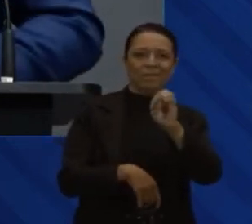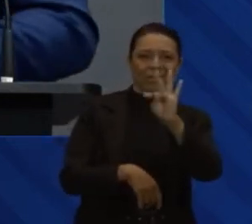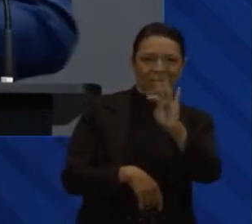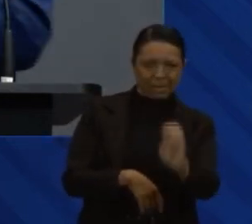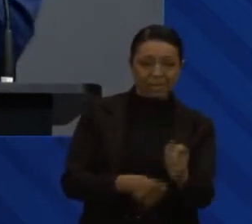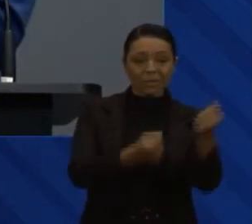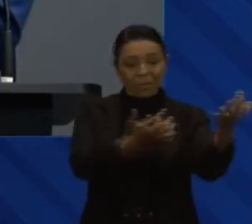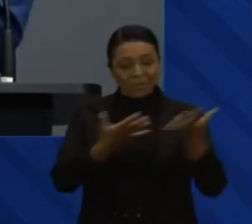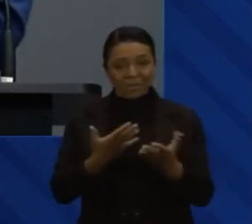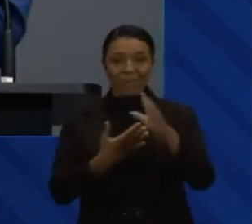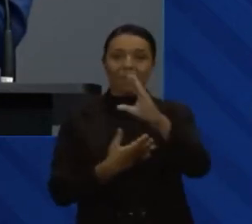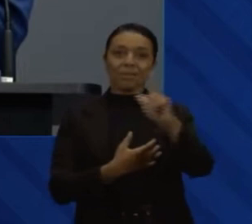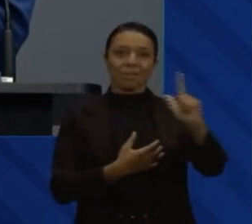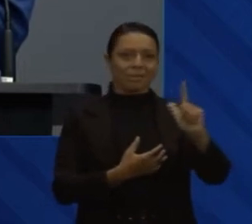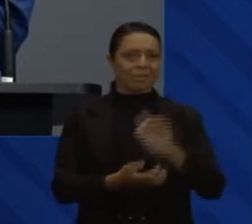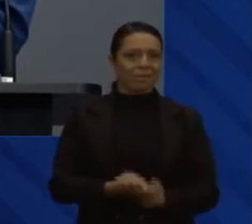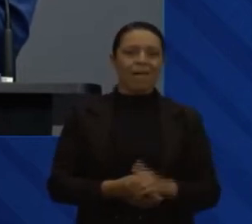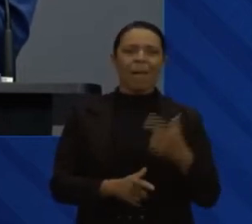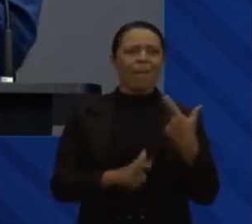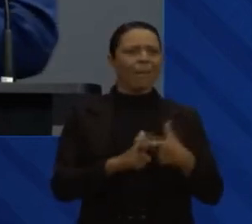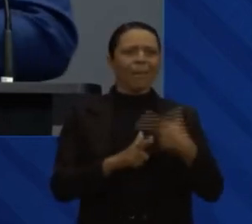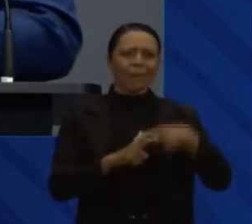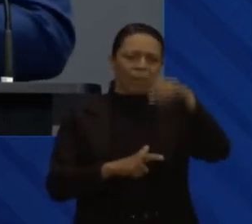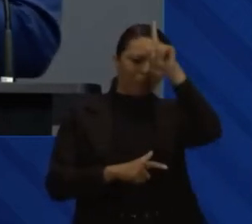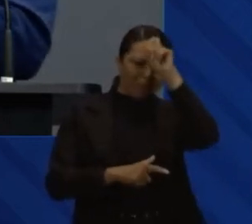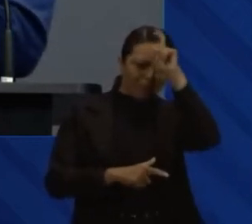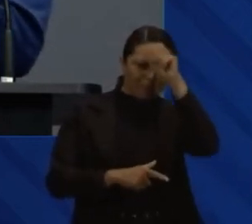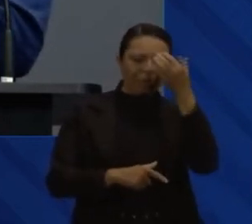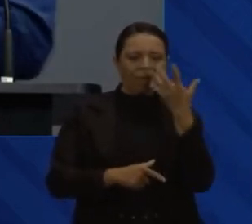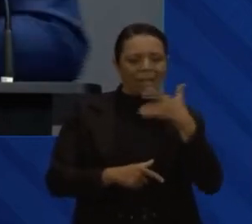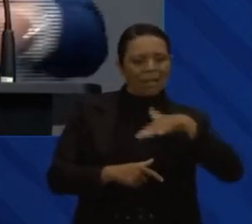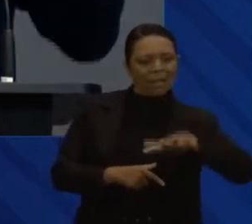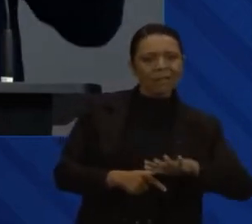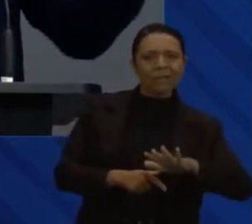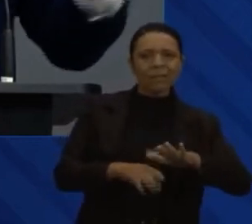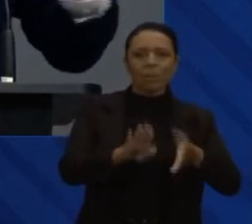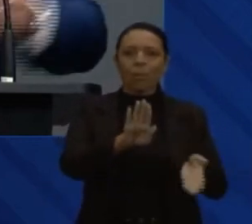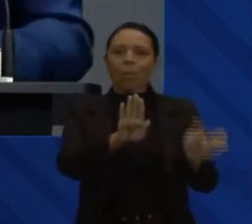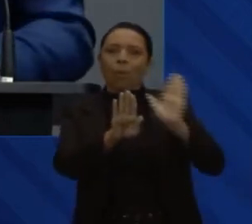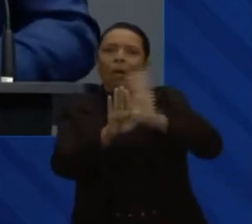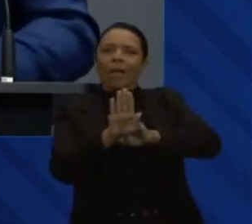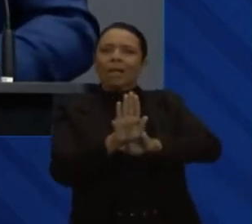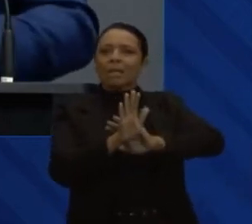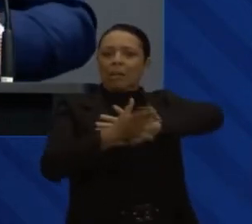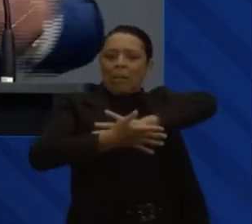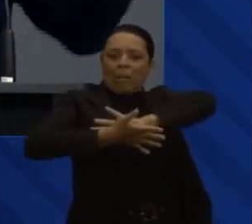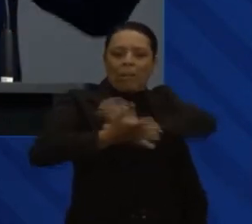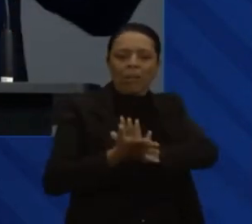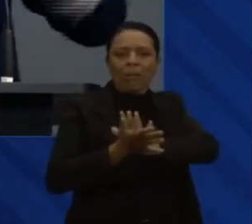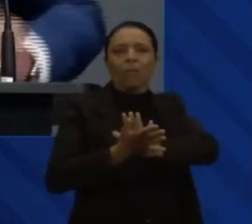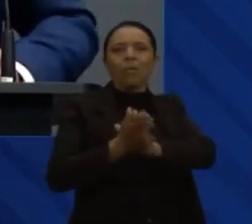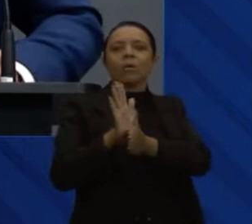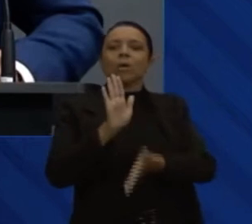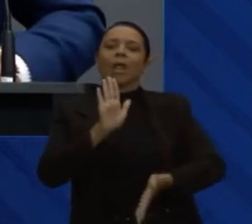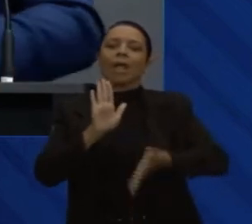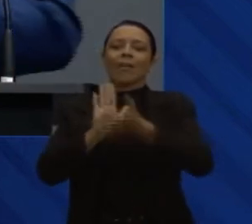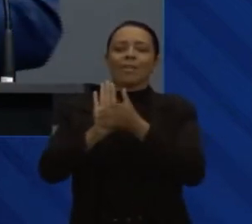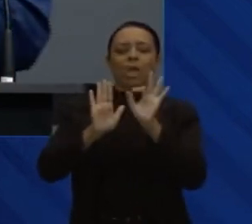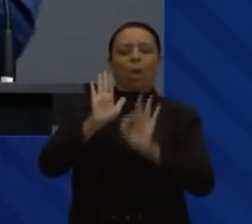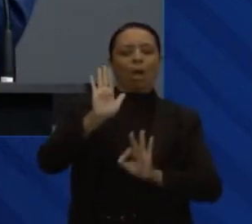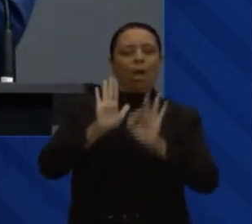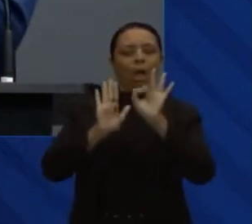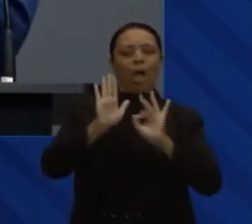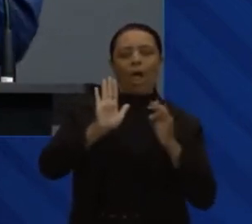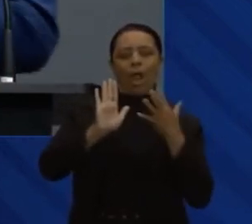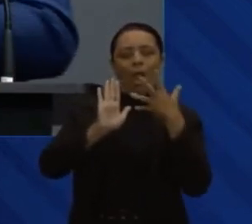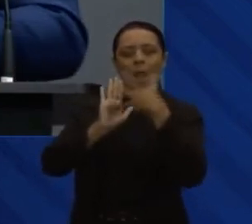Campina Grande é maquiagem no Hospital da Criança do Adolescente por trás ruínas na frente uma Tapia qual que a fap já faz é